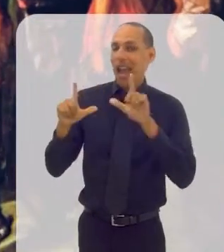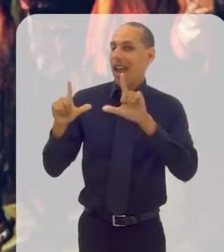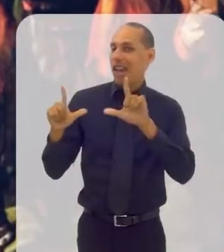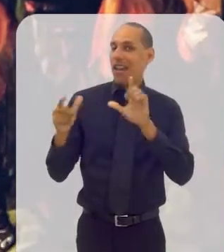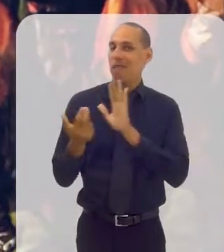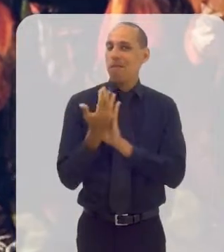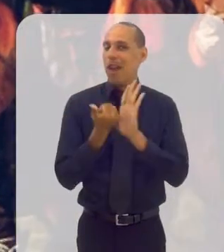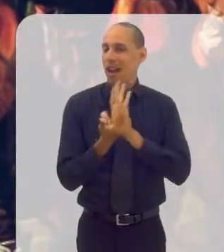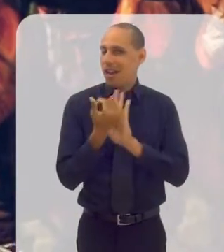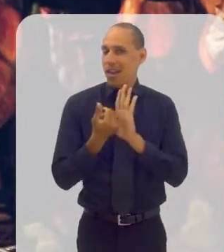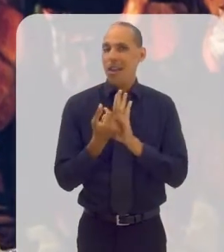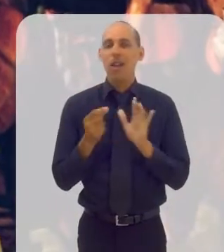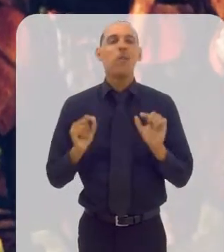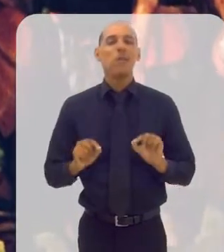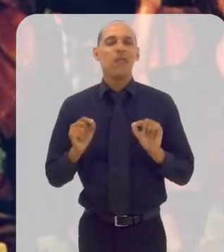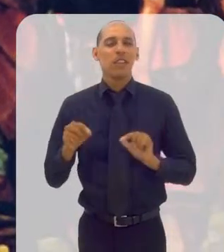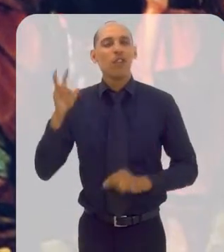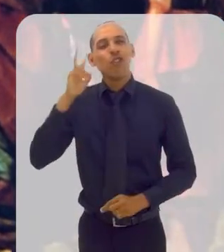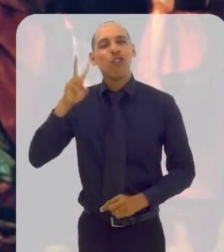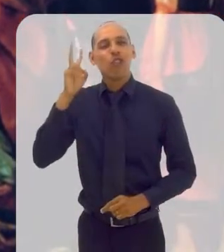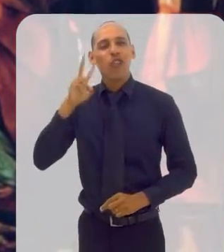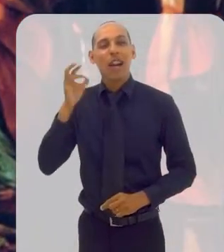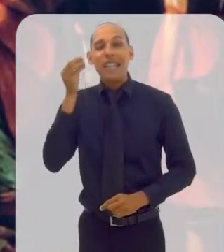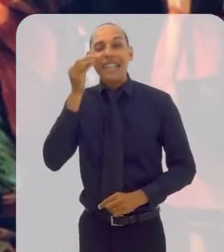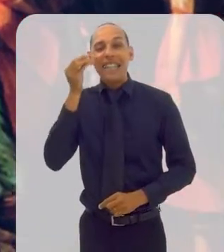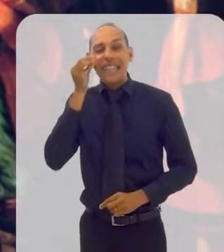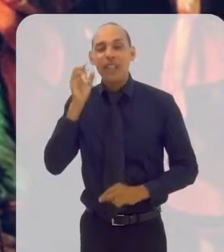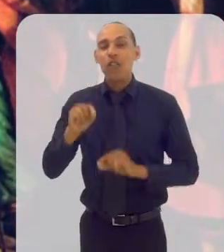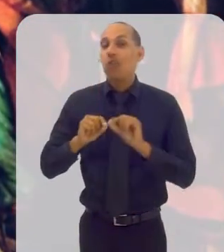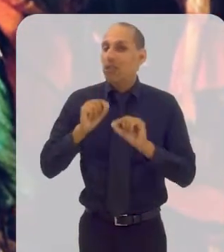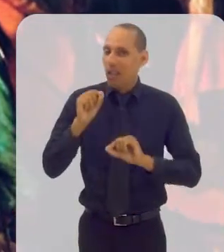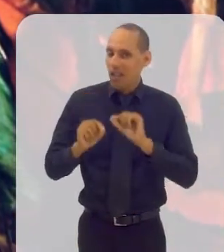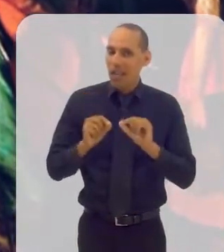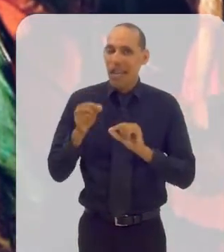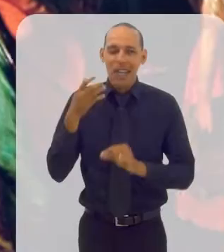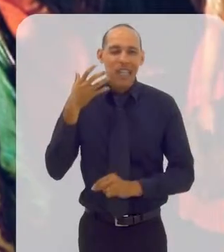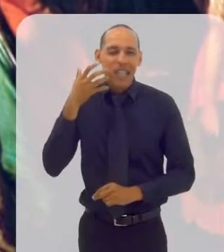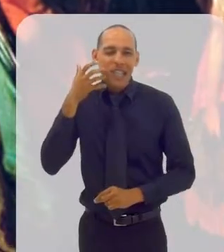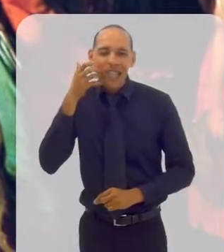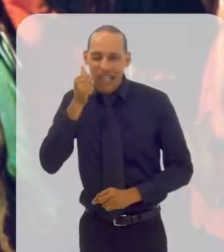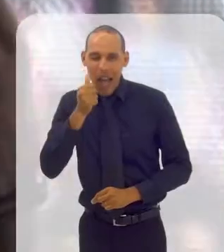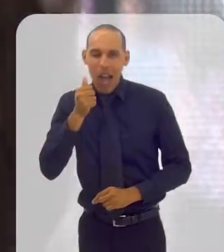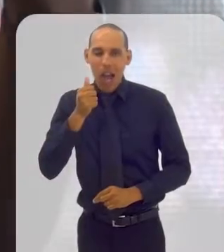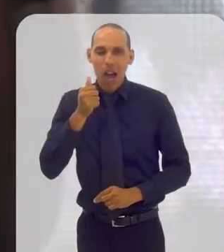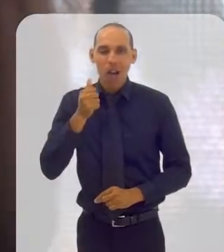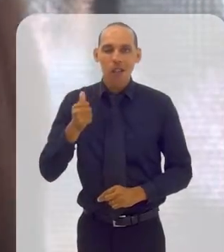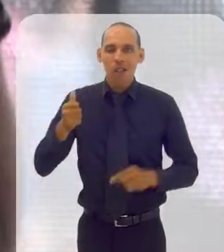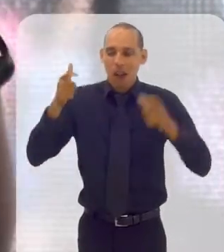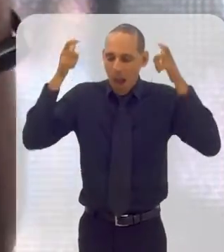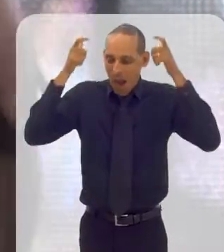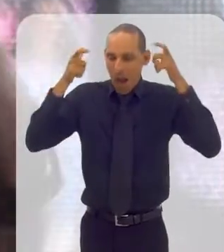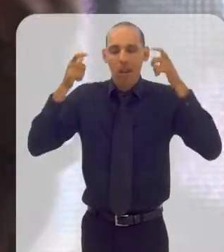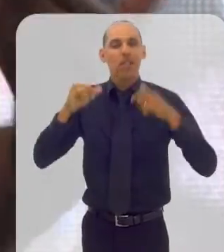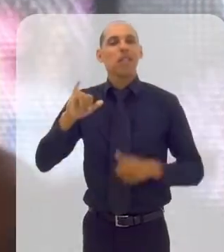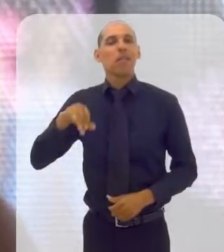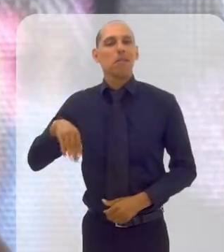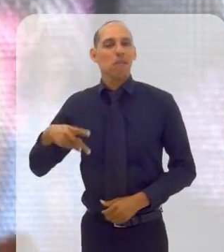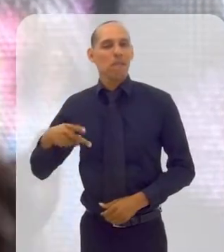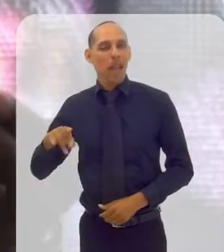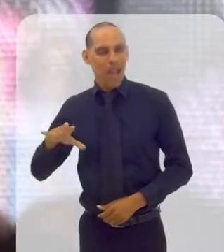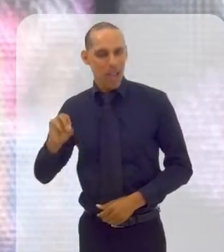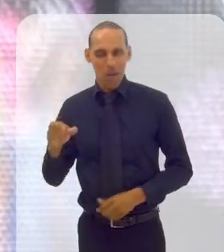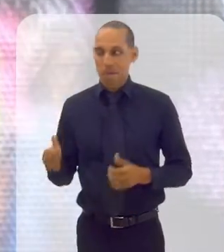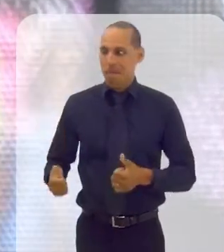essa construção de memória, ela remete a uma narrativa que tenta resgatar um suposto apogeu do Império que está em